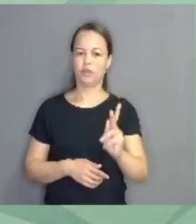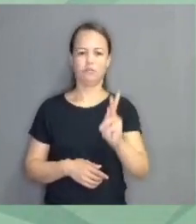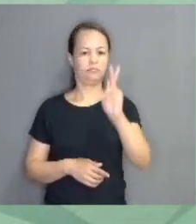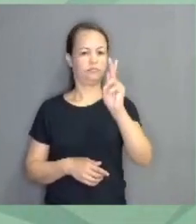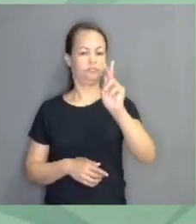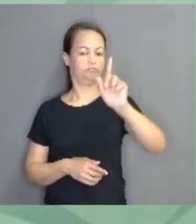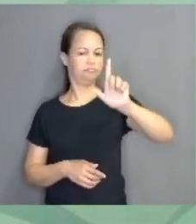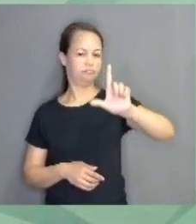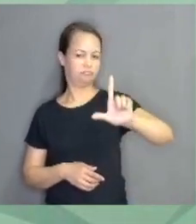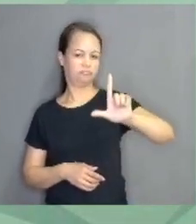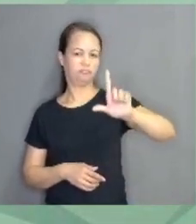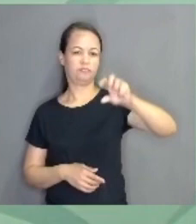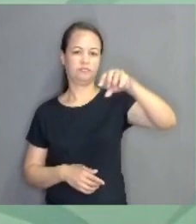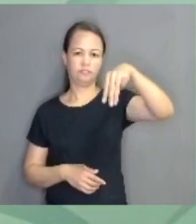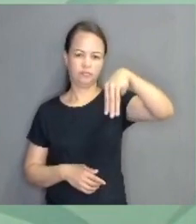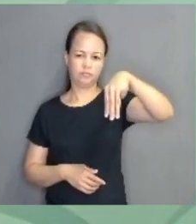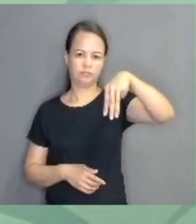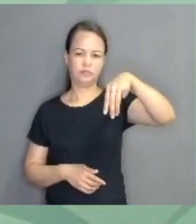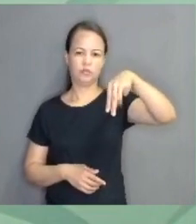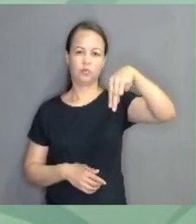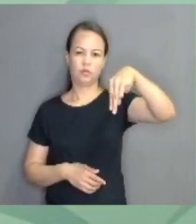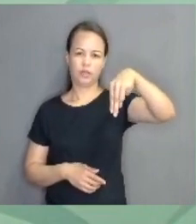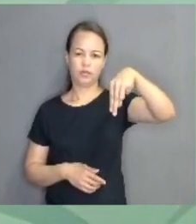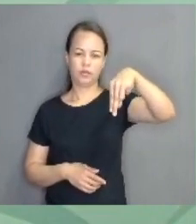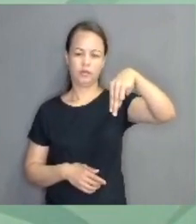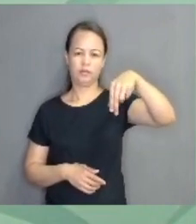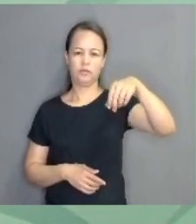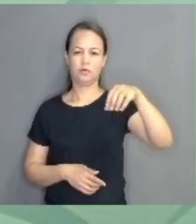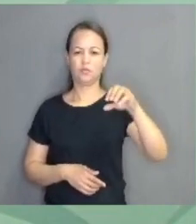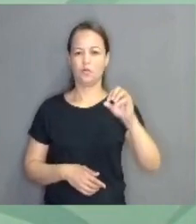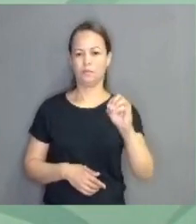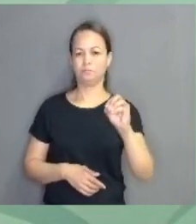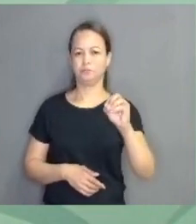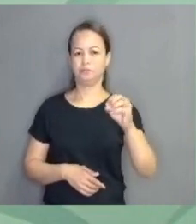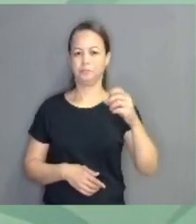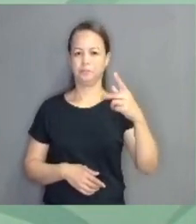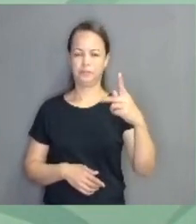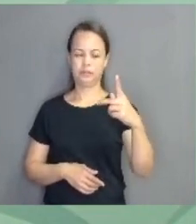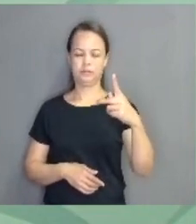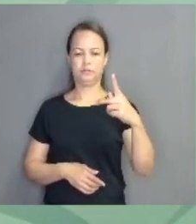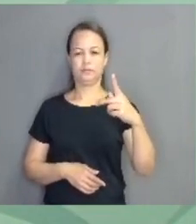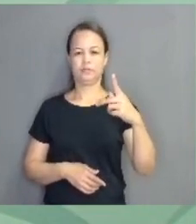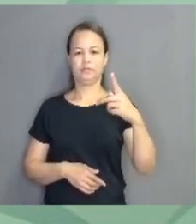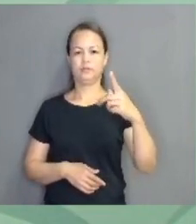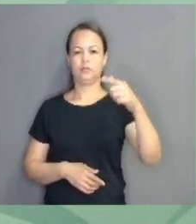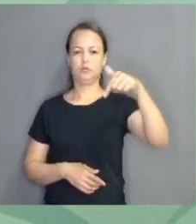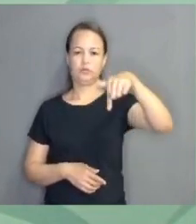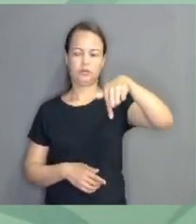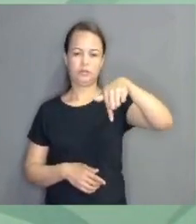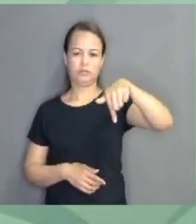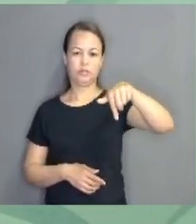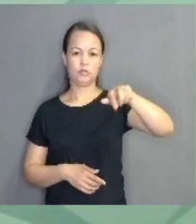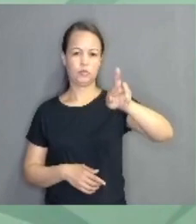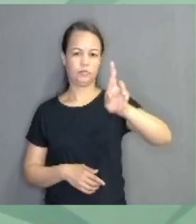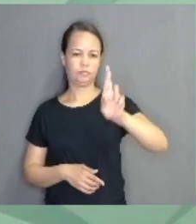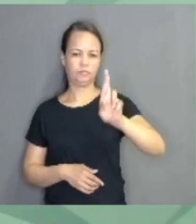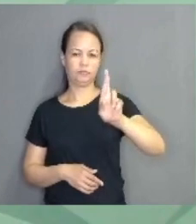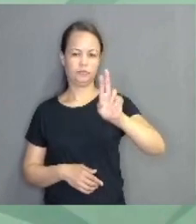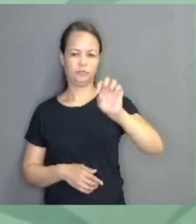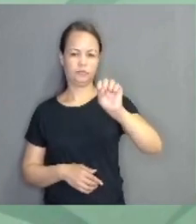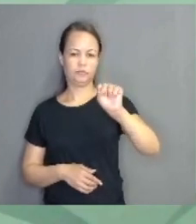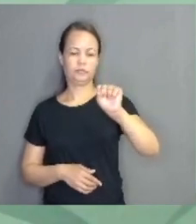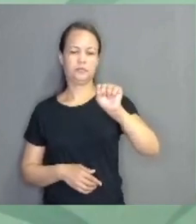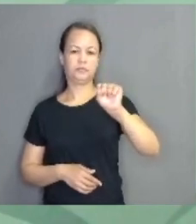K, o L, o M, o N, o O, o P, o Q, o